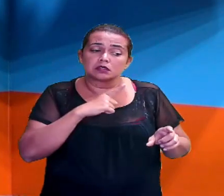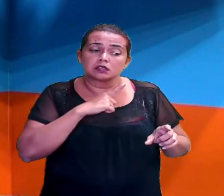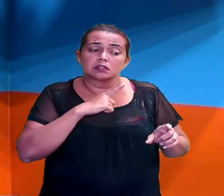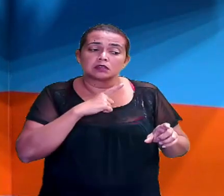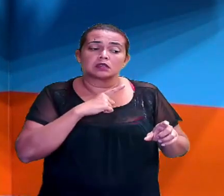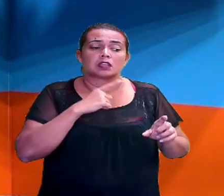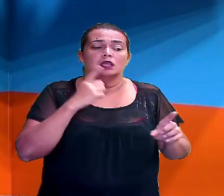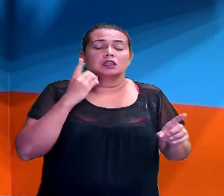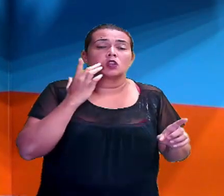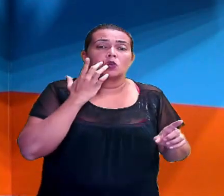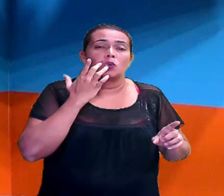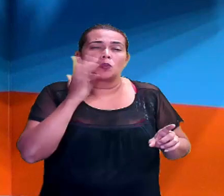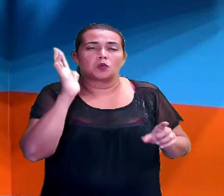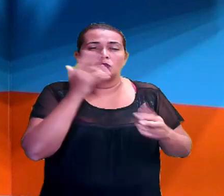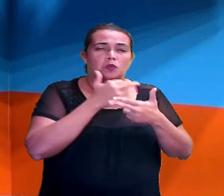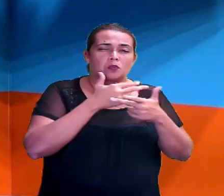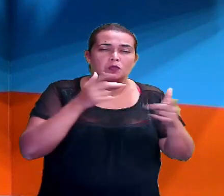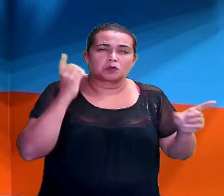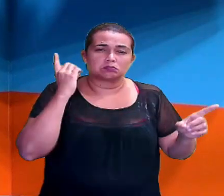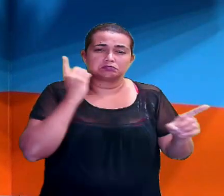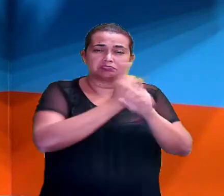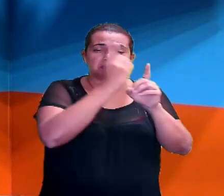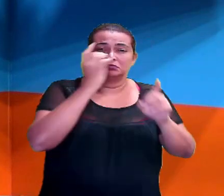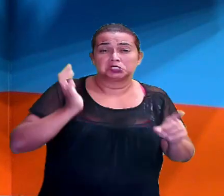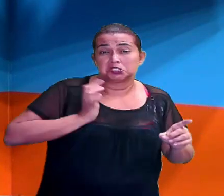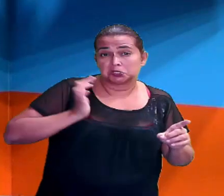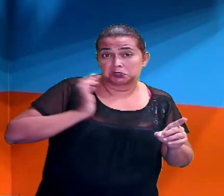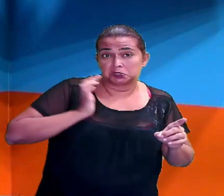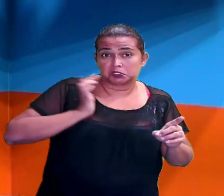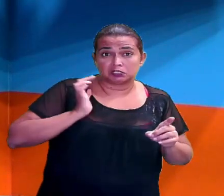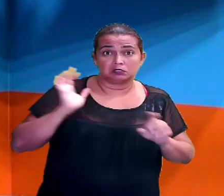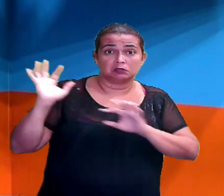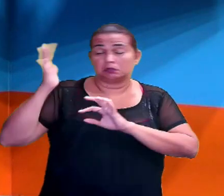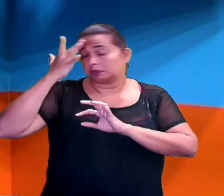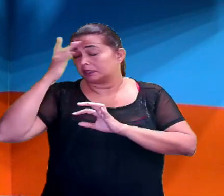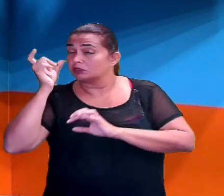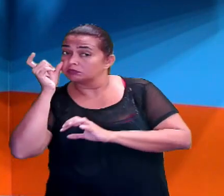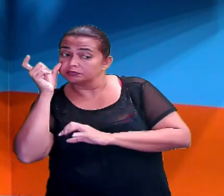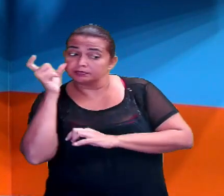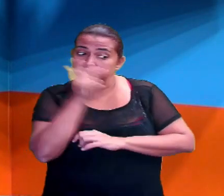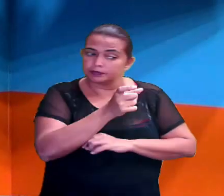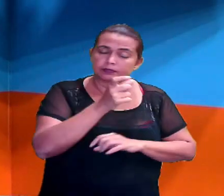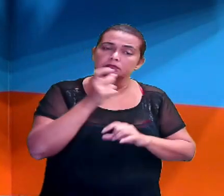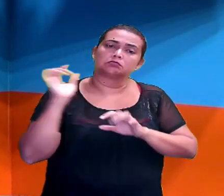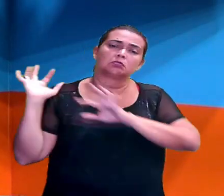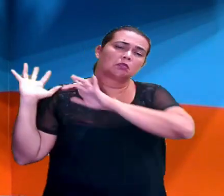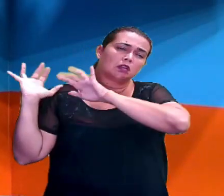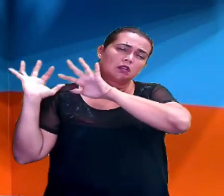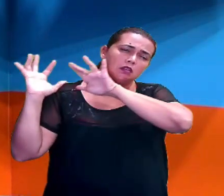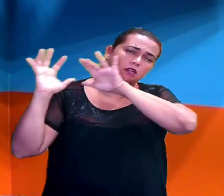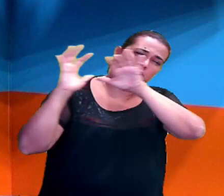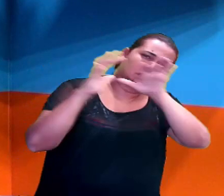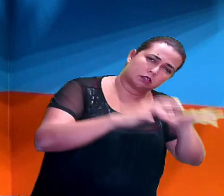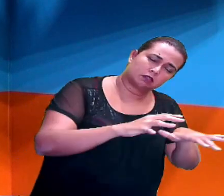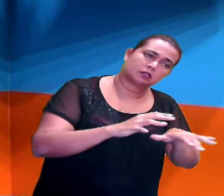metais preciosos. Então, ela foi um grande centro de atração para